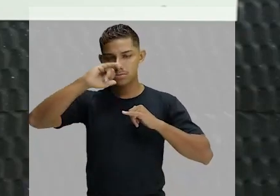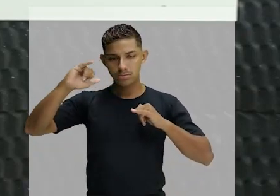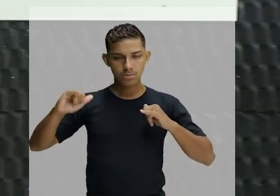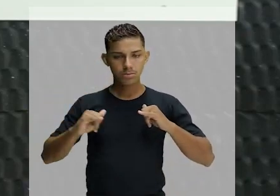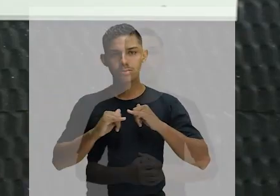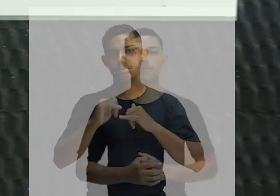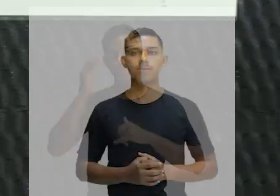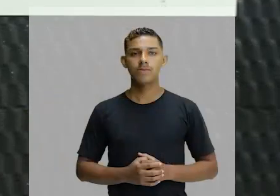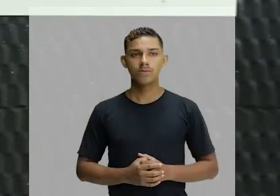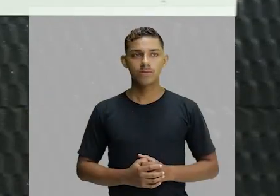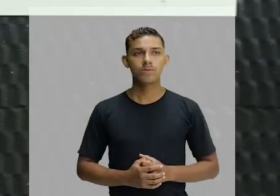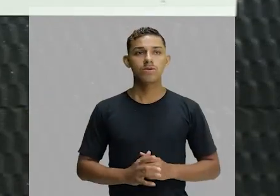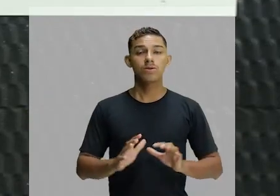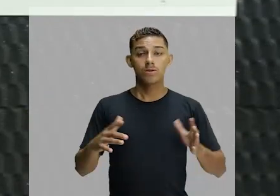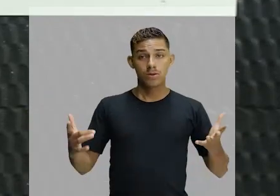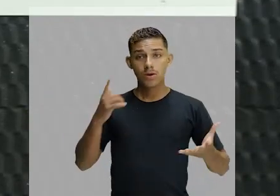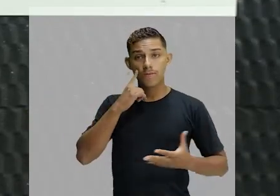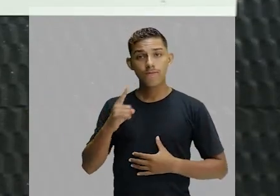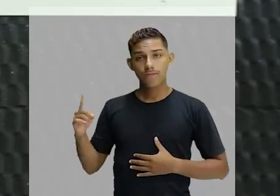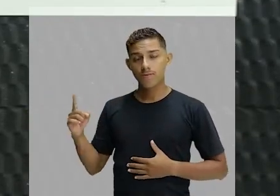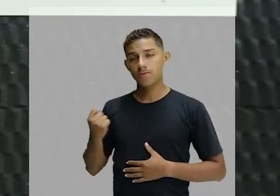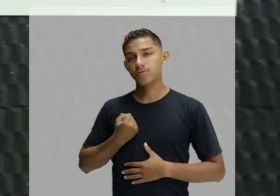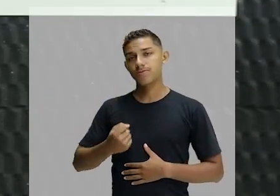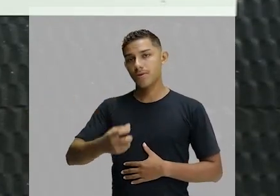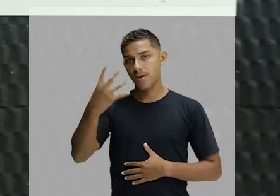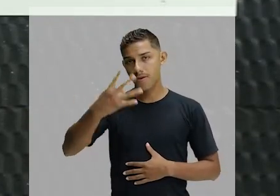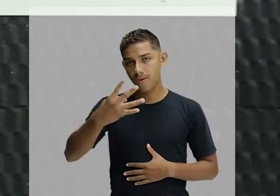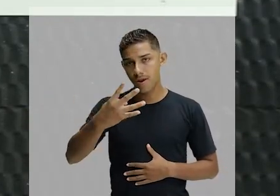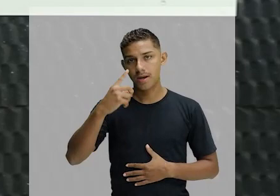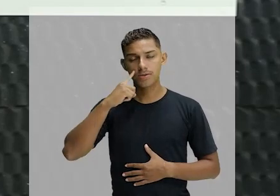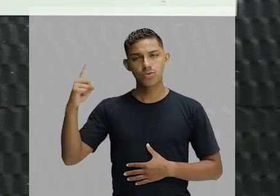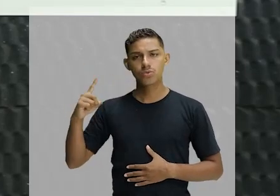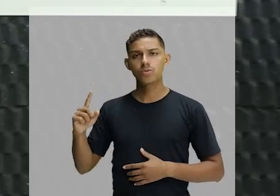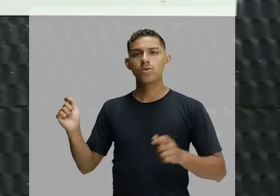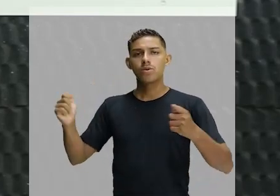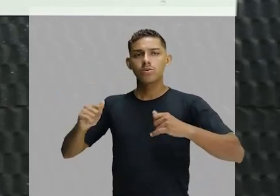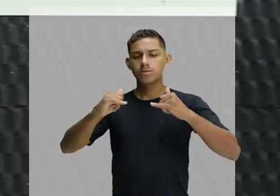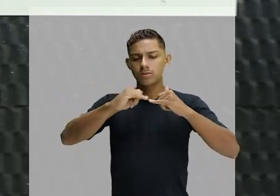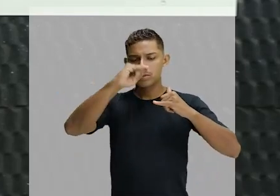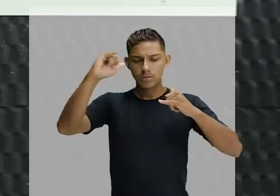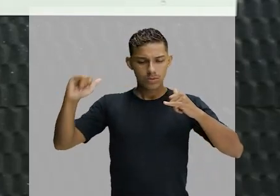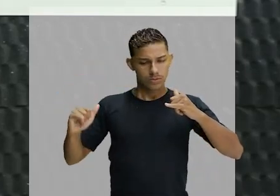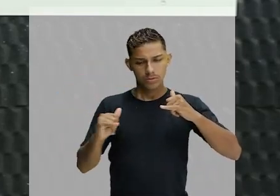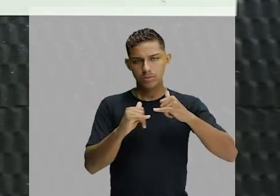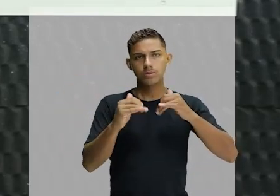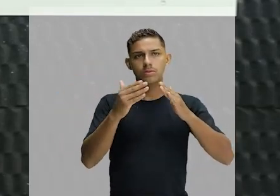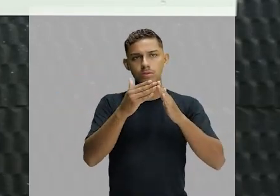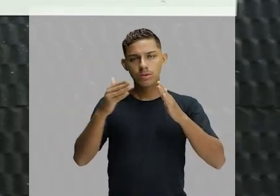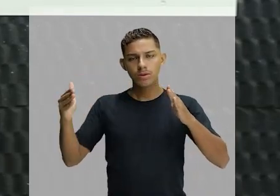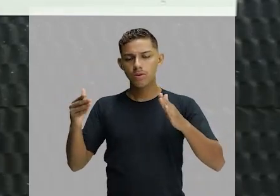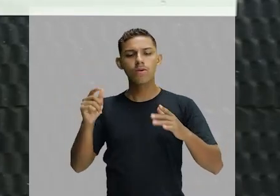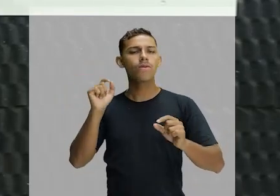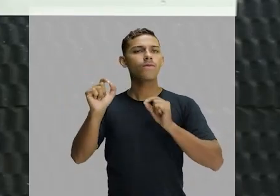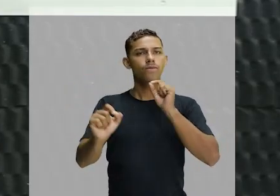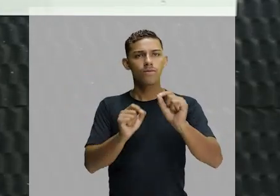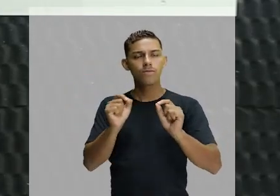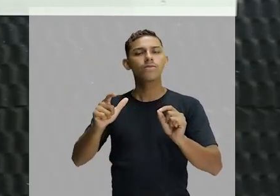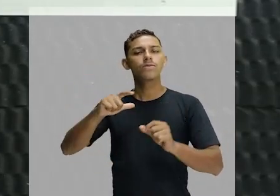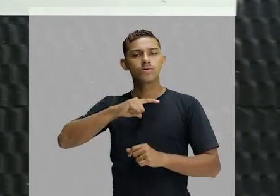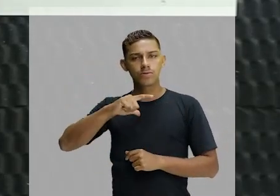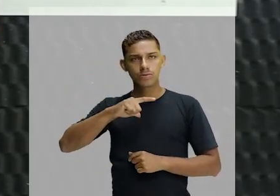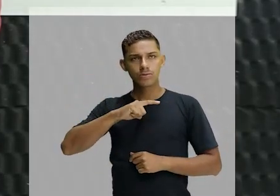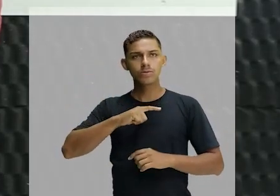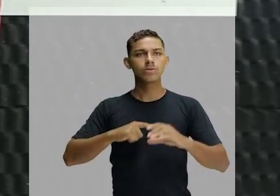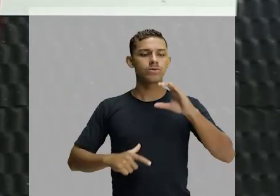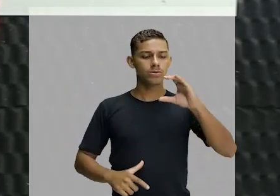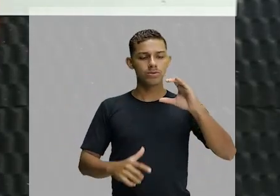Beleza, galera? Então, pessoal, olha só, quarta questão. Obtenha a equação da circunferência. Vamos ver o que nós temos aqui, ó. Nós temos